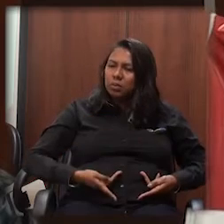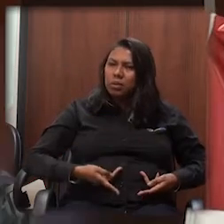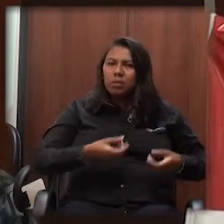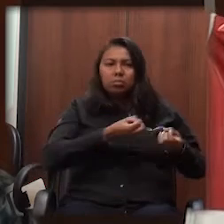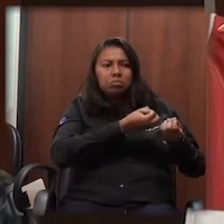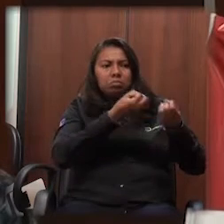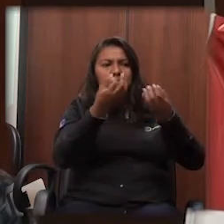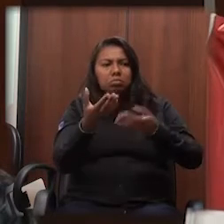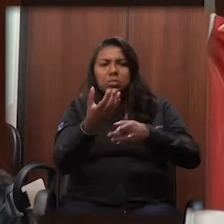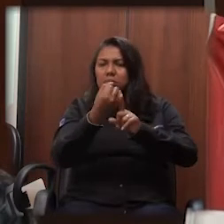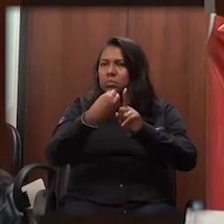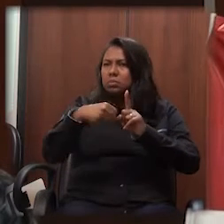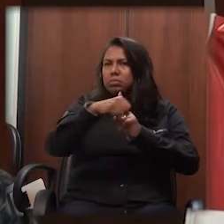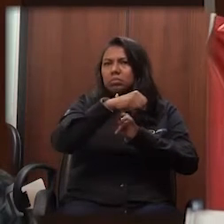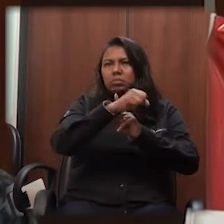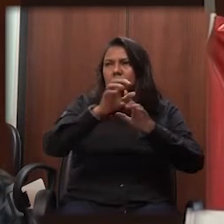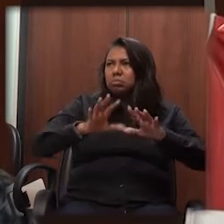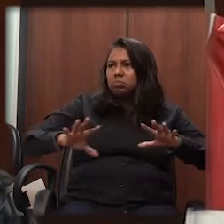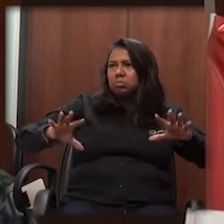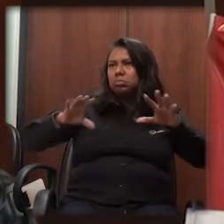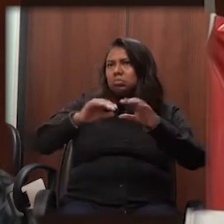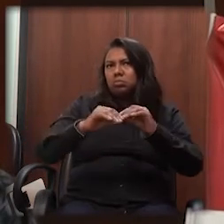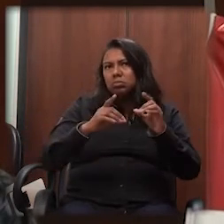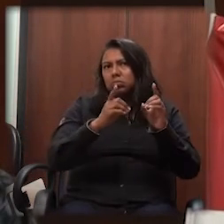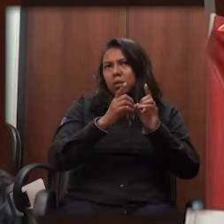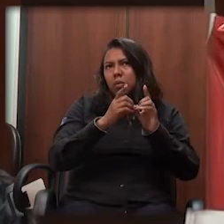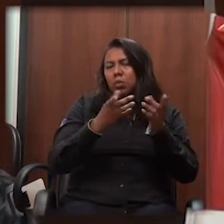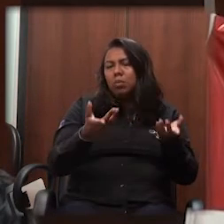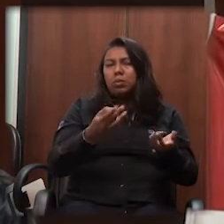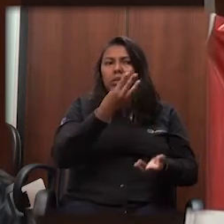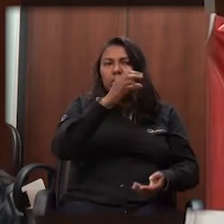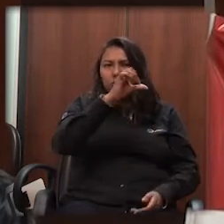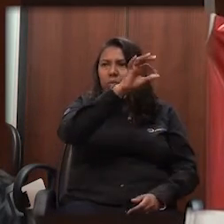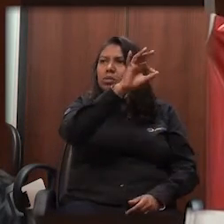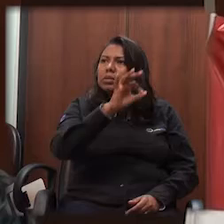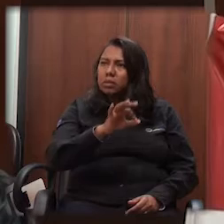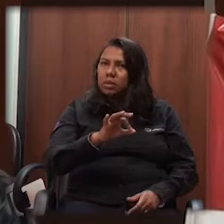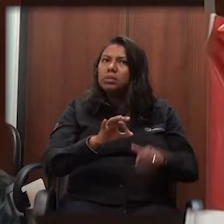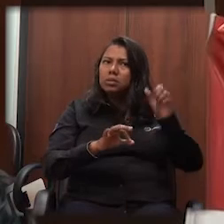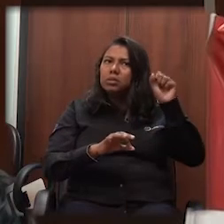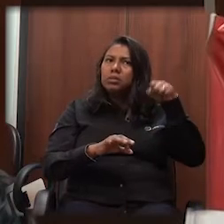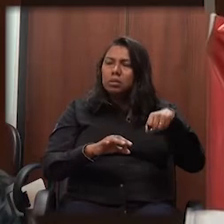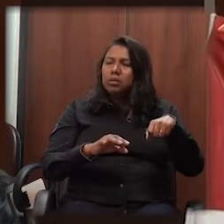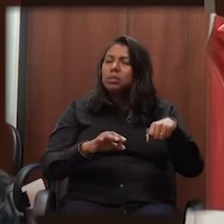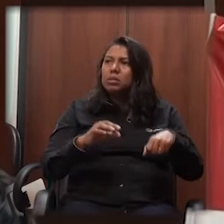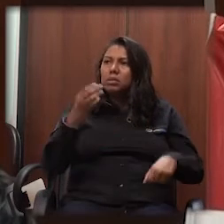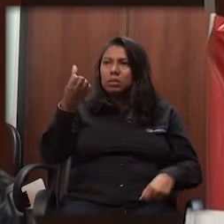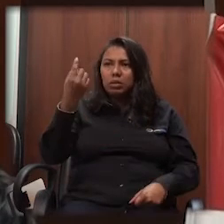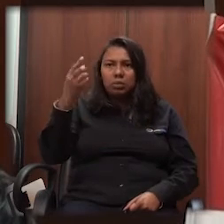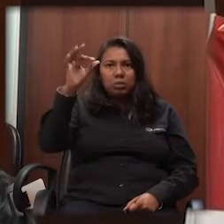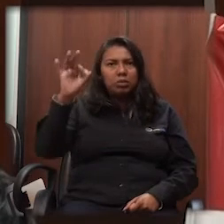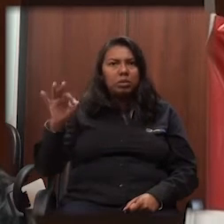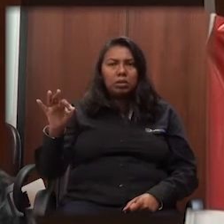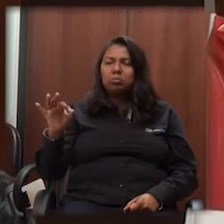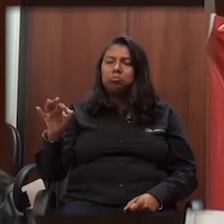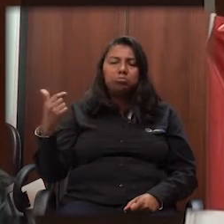destinada à sociedade em geral, ao público atendido, etc., 39% revelam que sim e 61%